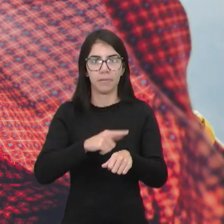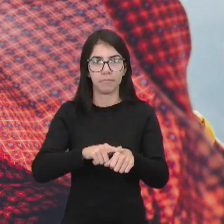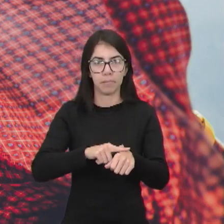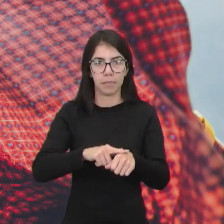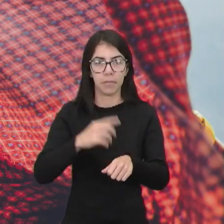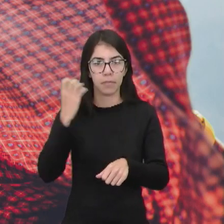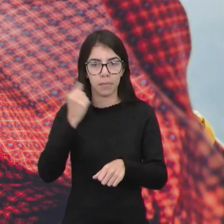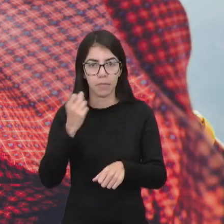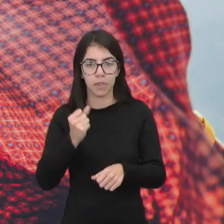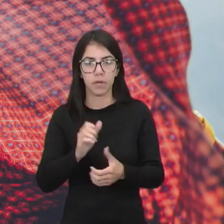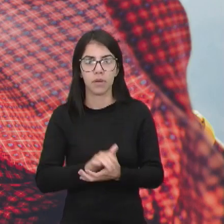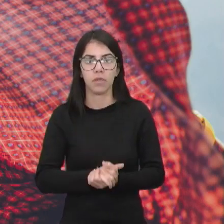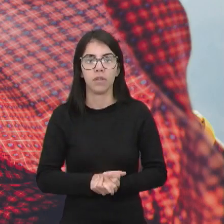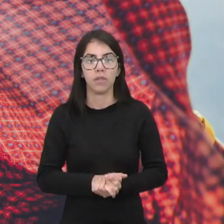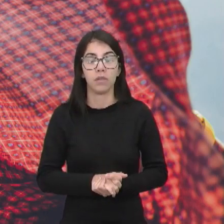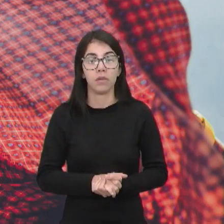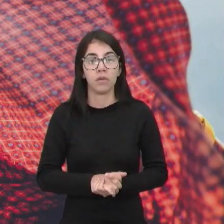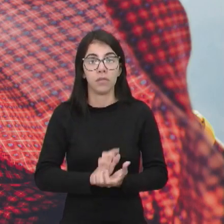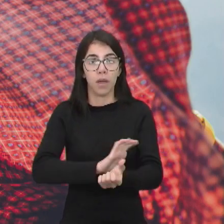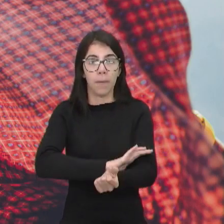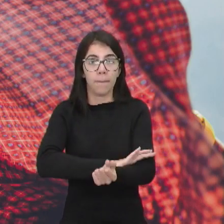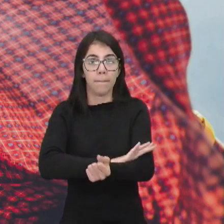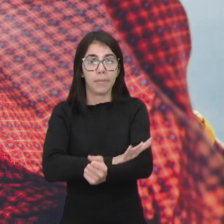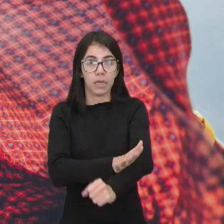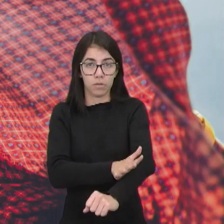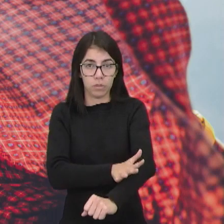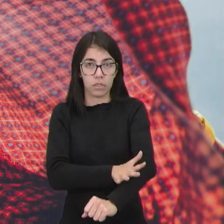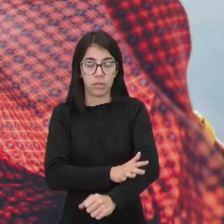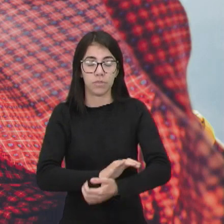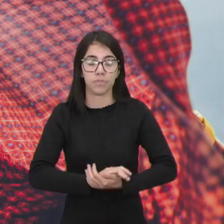acabaram levando, né, esse preconceito